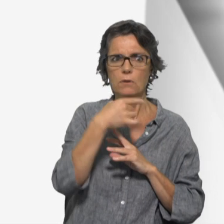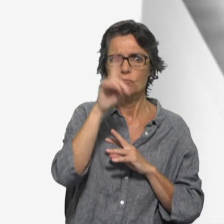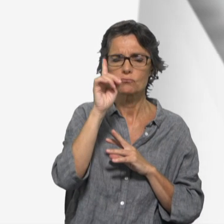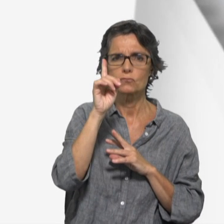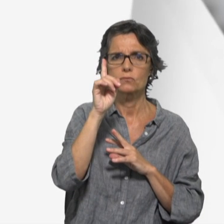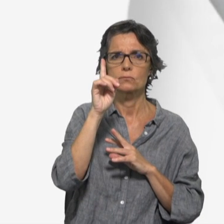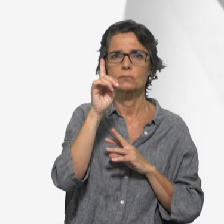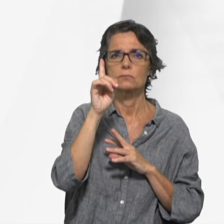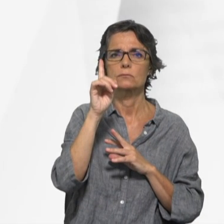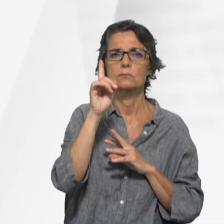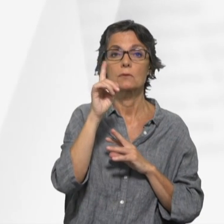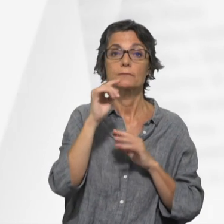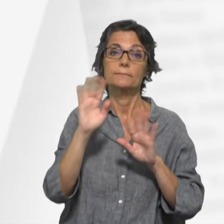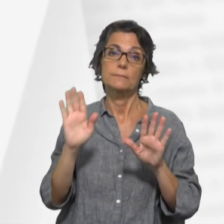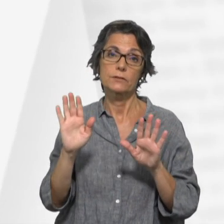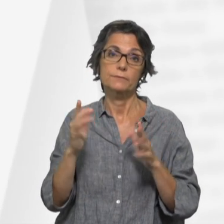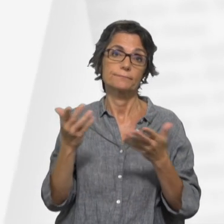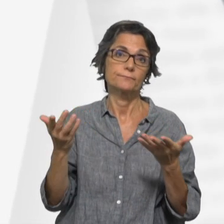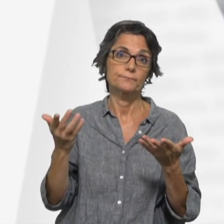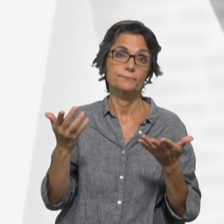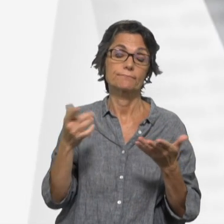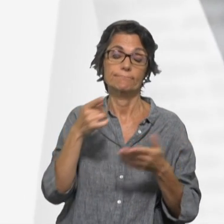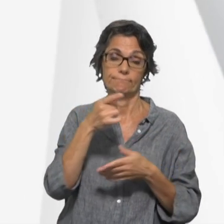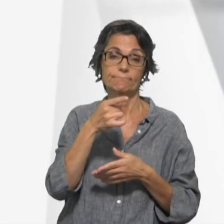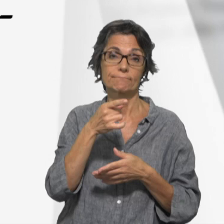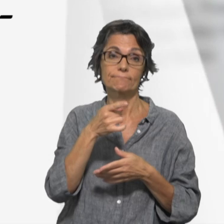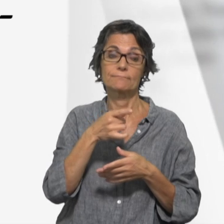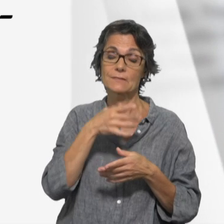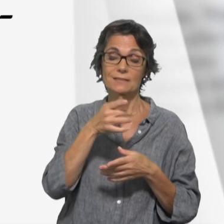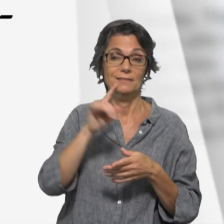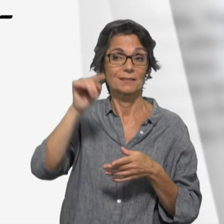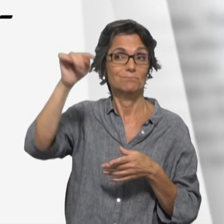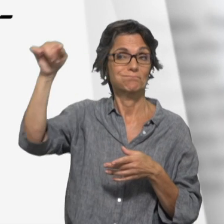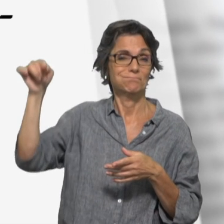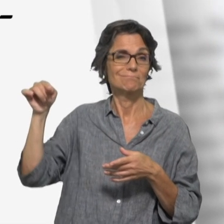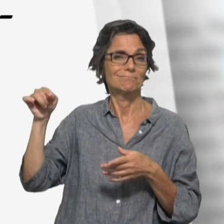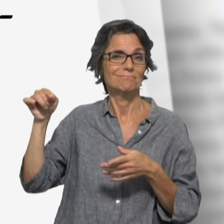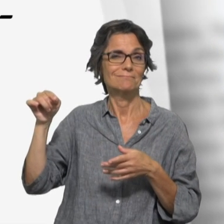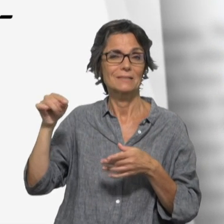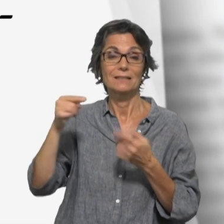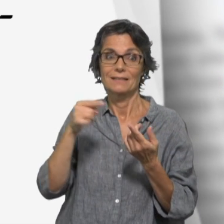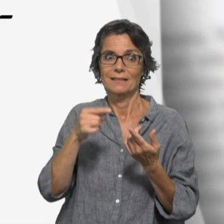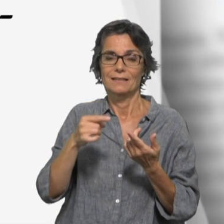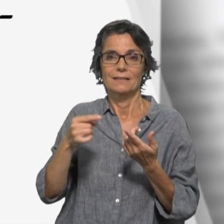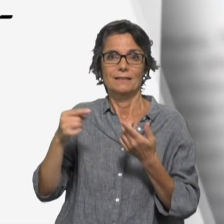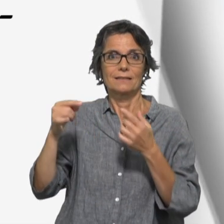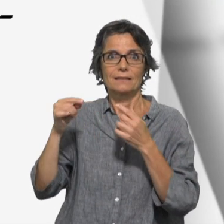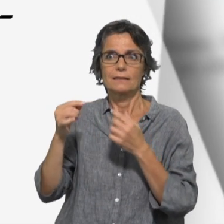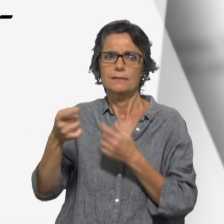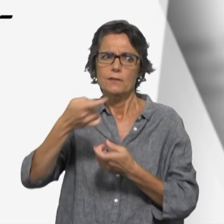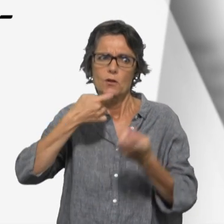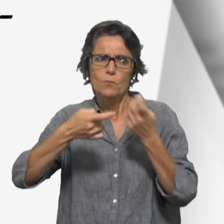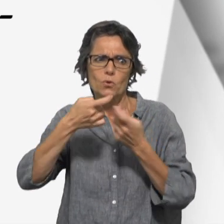ninguém. Mas, quanto mais lhe o recomendava, tanto mais intensamente eles o